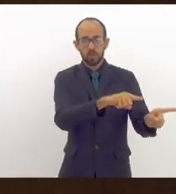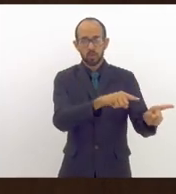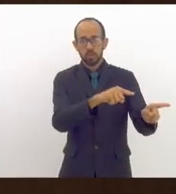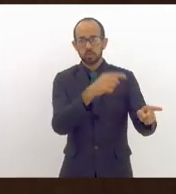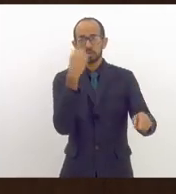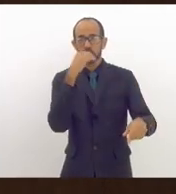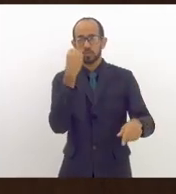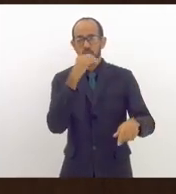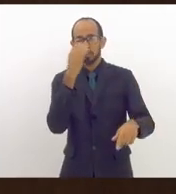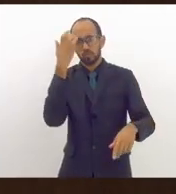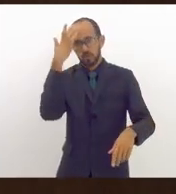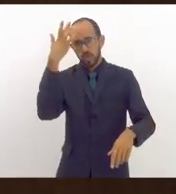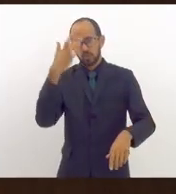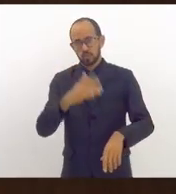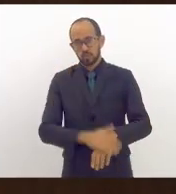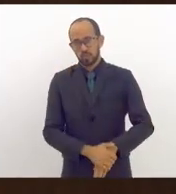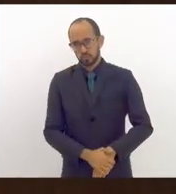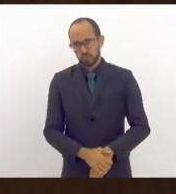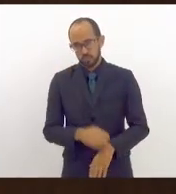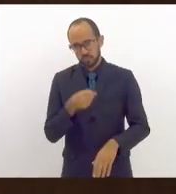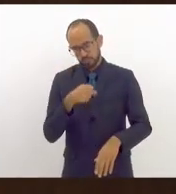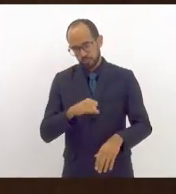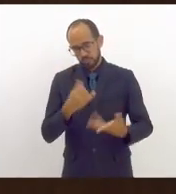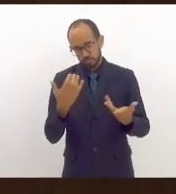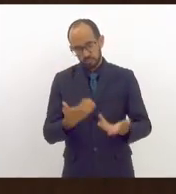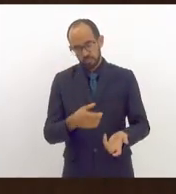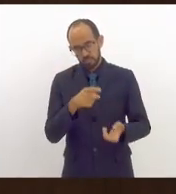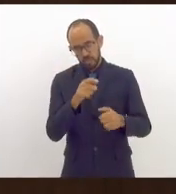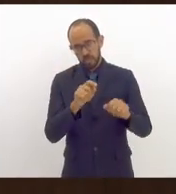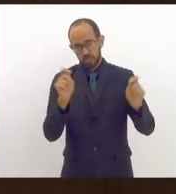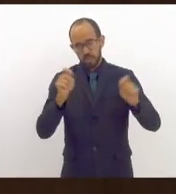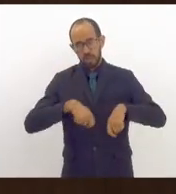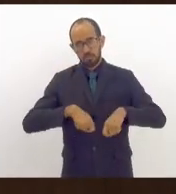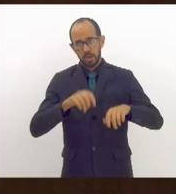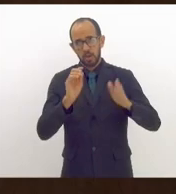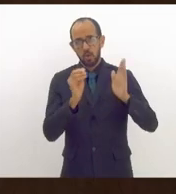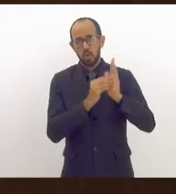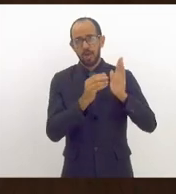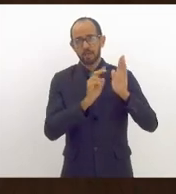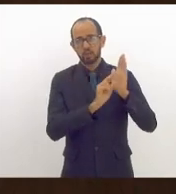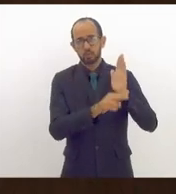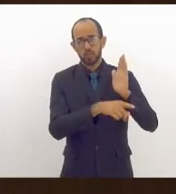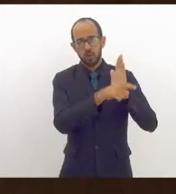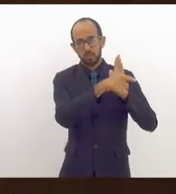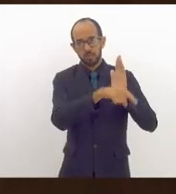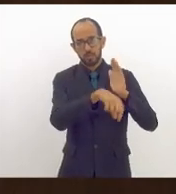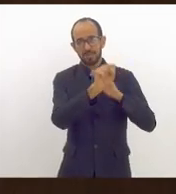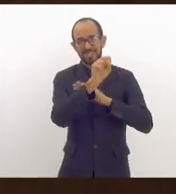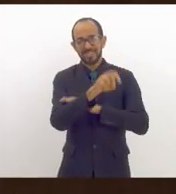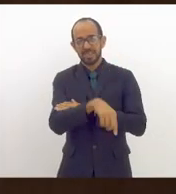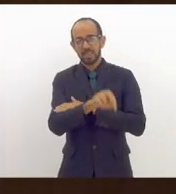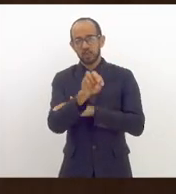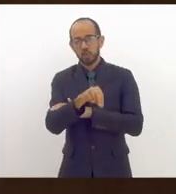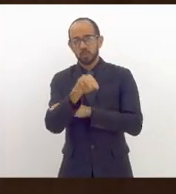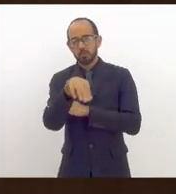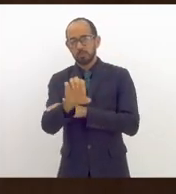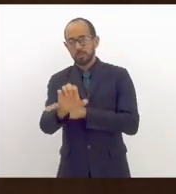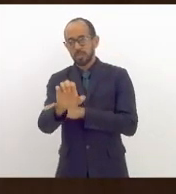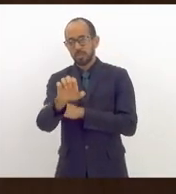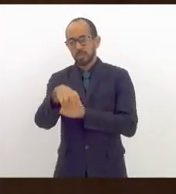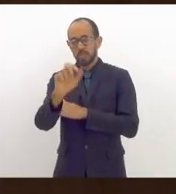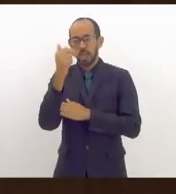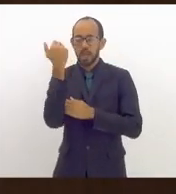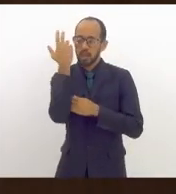se a gente quiser a gente batiza assassino de síndrome heliomar Coelho por isso